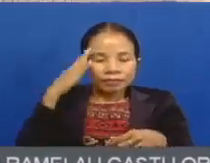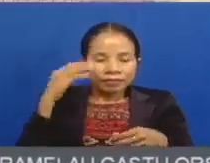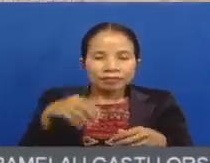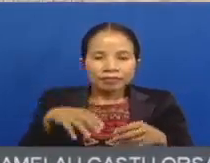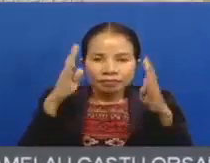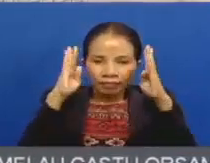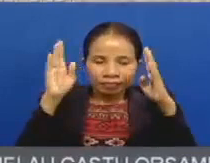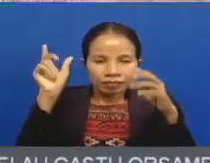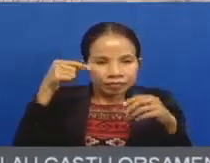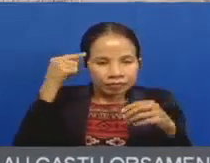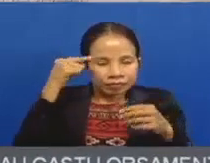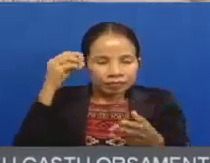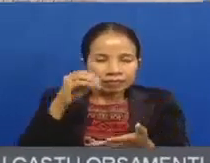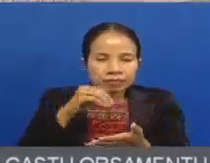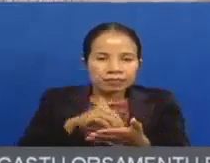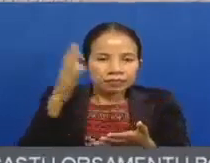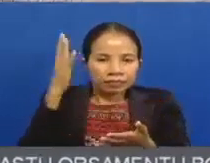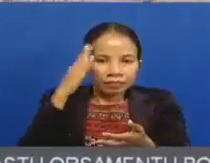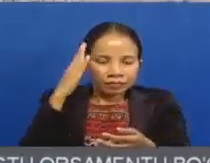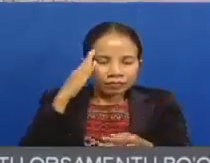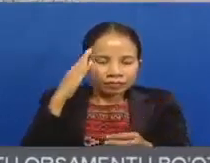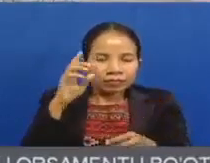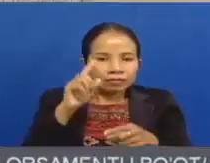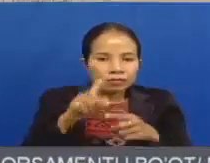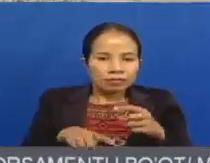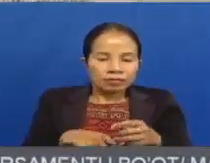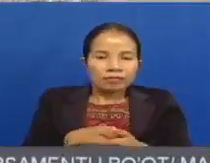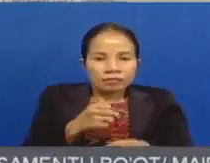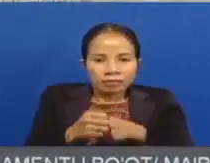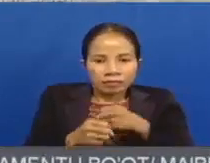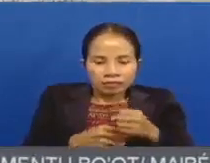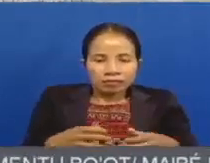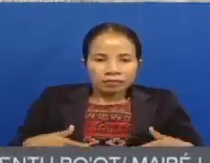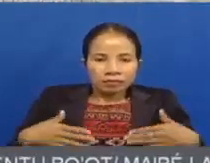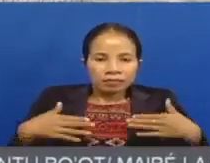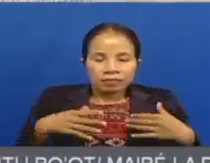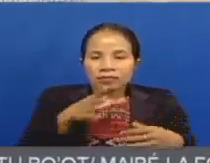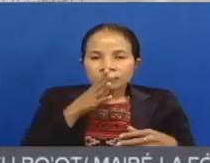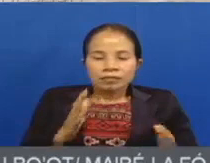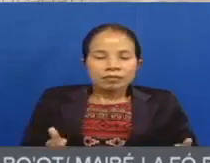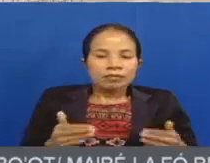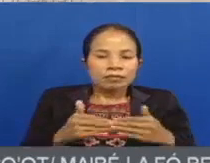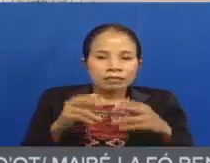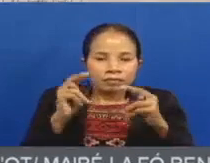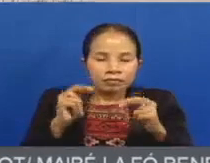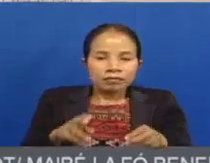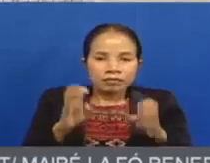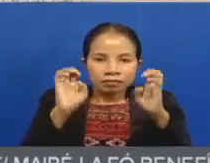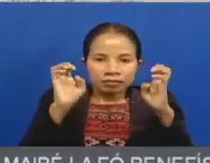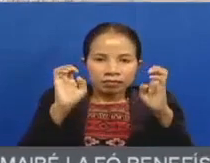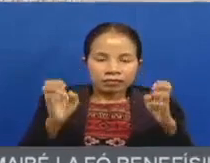seriedade governo a tu tal consideração. Hodi Labele sacrifica vida inang istenrua nebe precisa